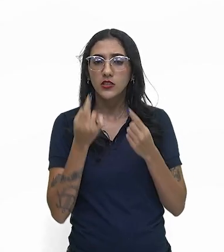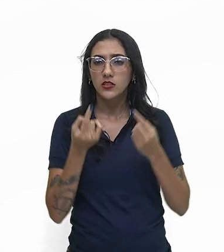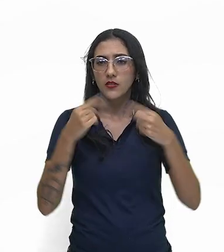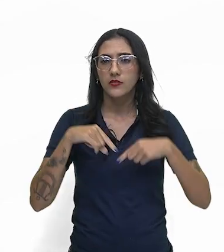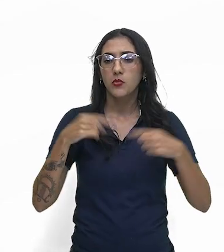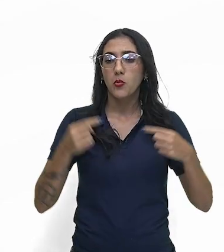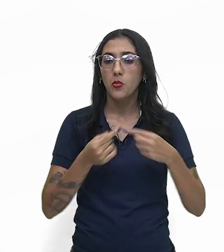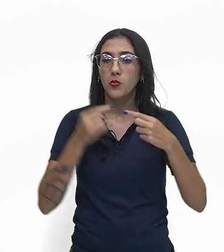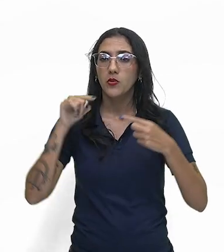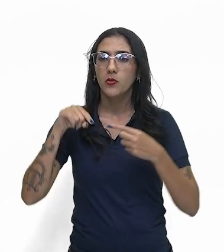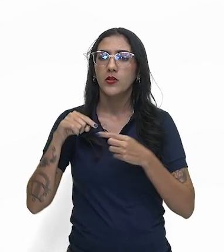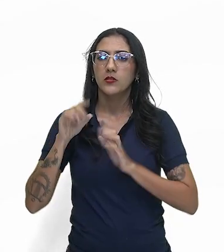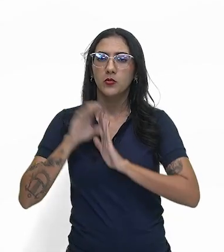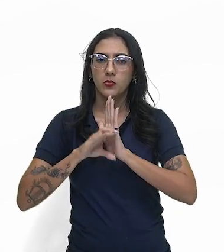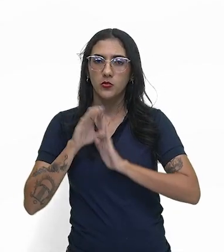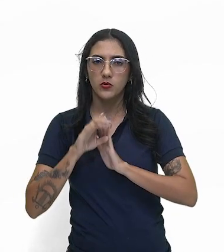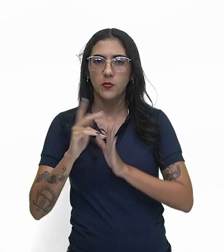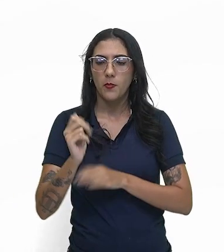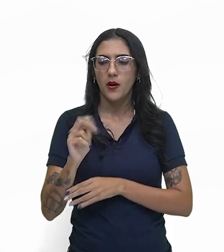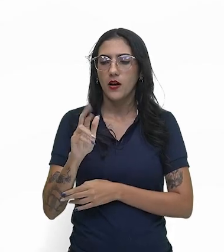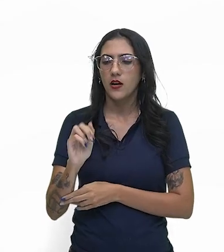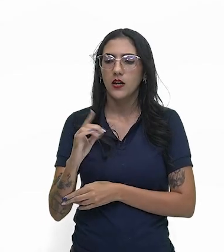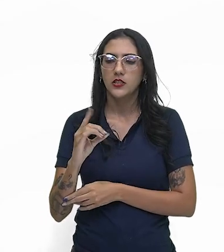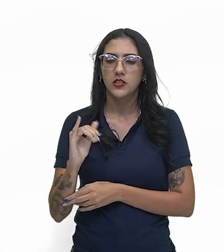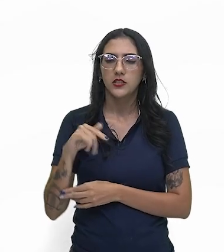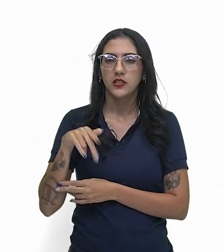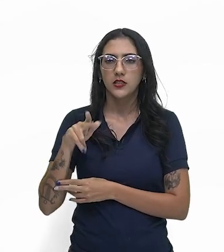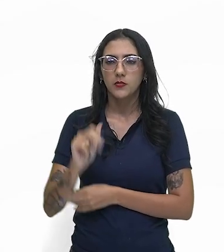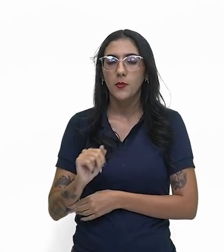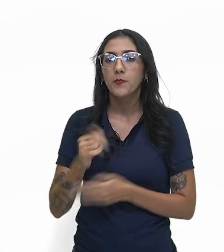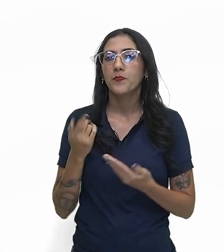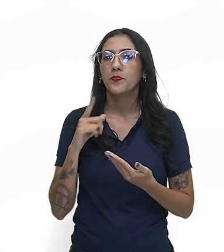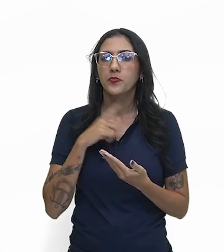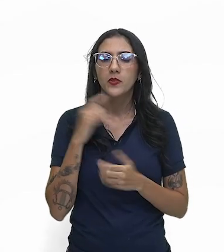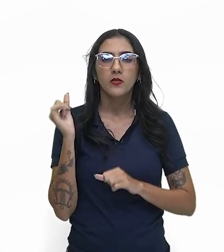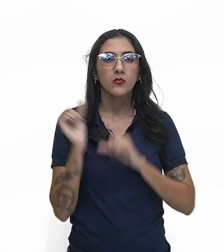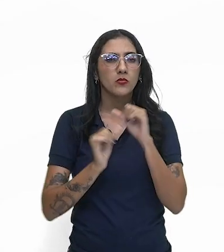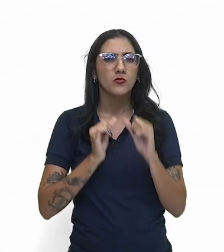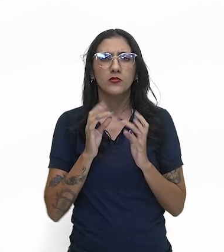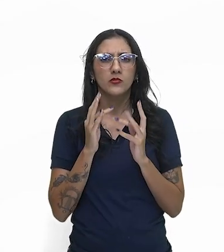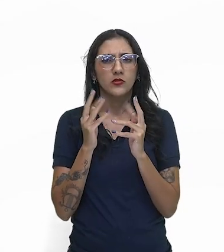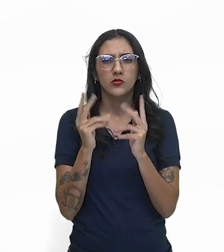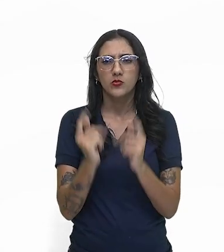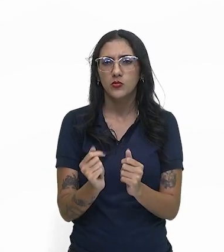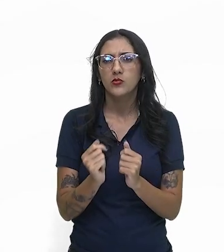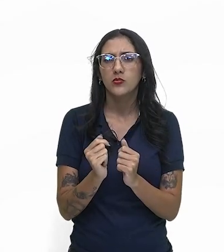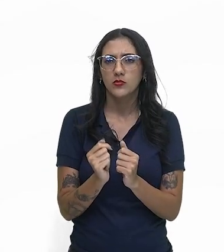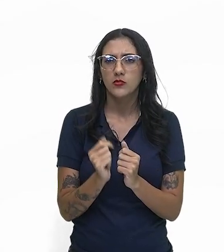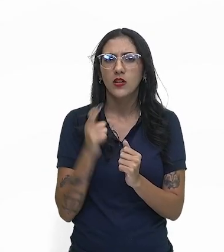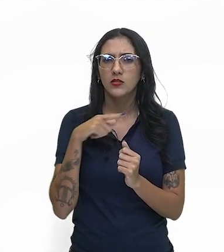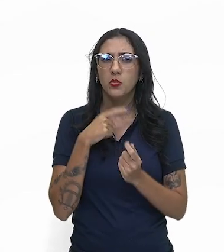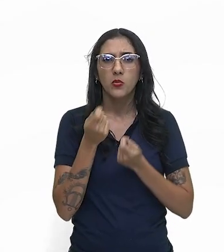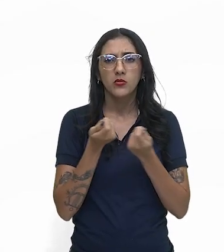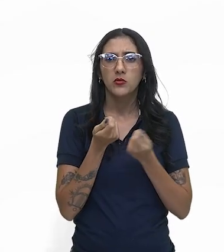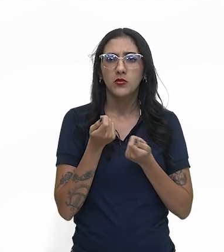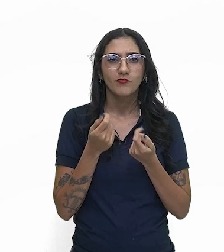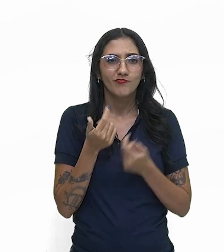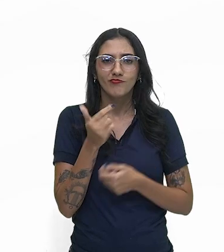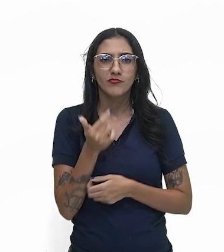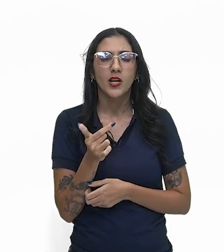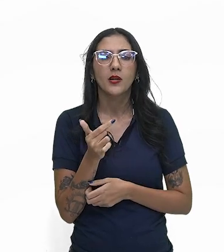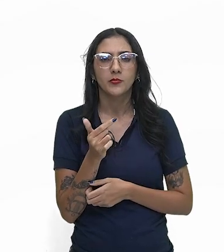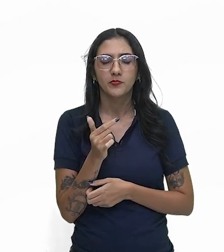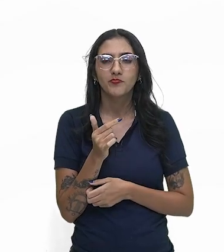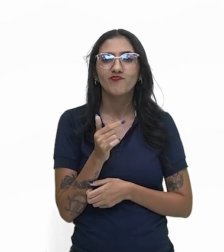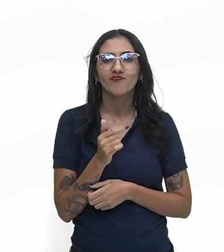paradigma. Então, vai haver ali algo que vai fugir, né, do controle. E